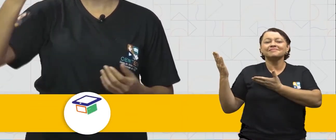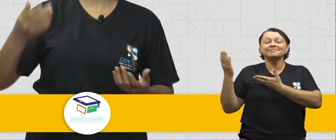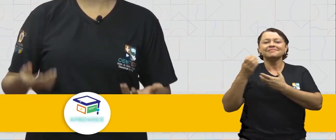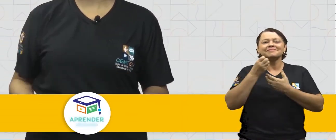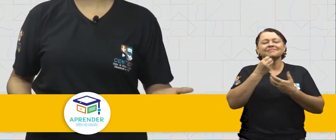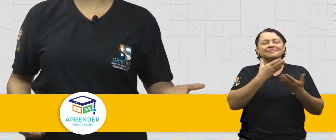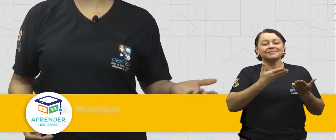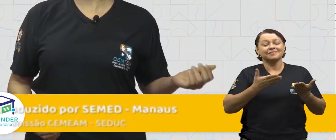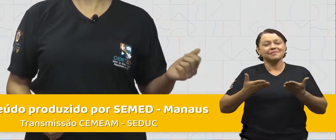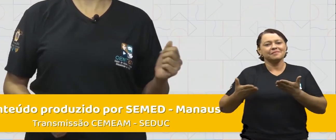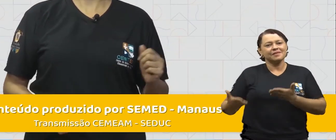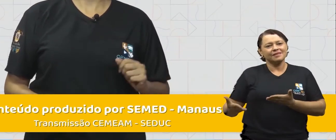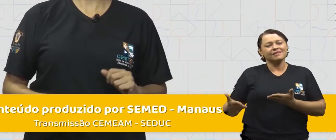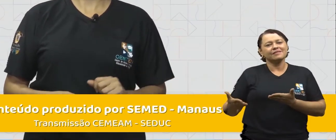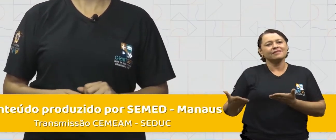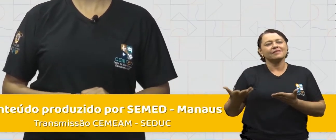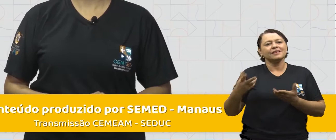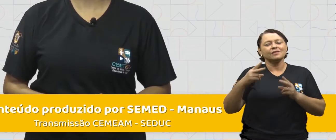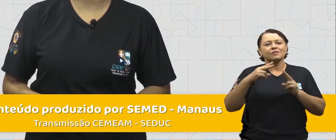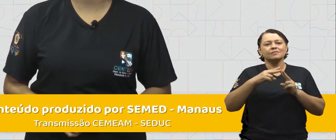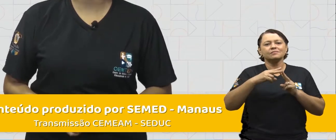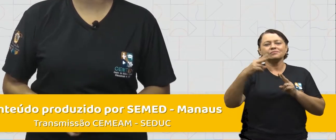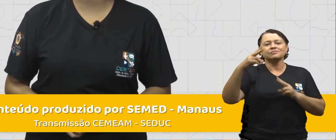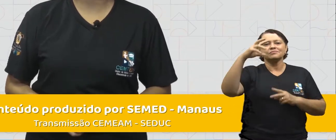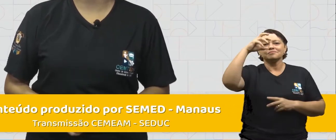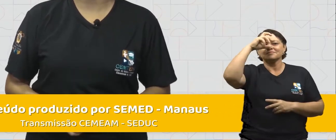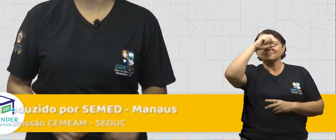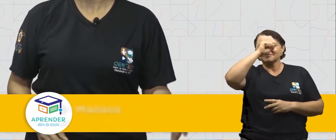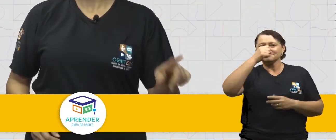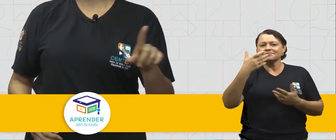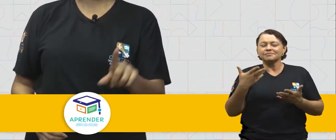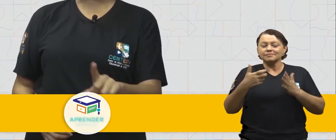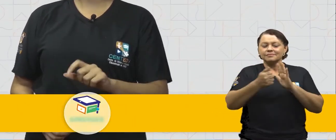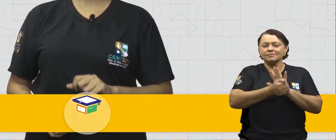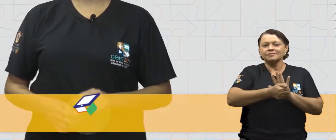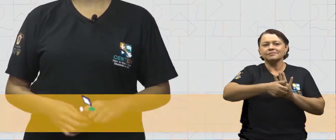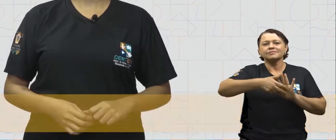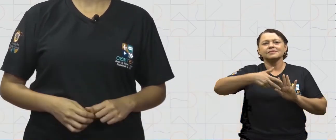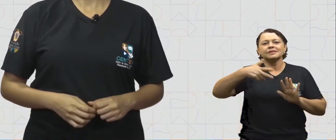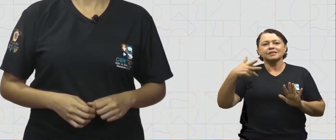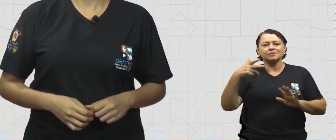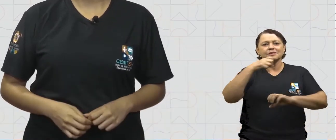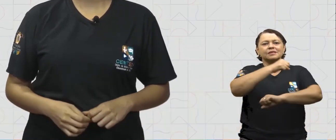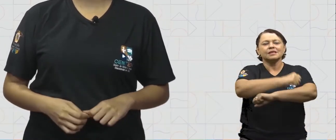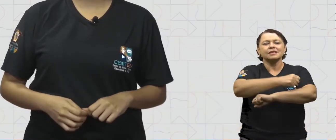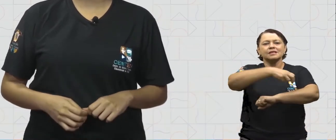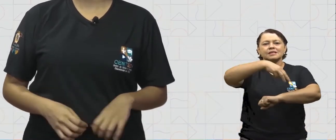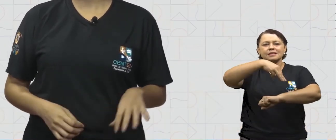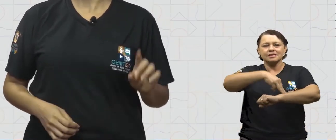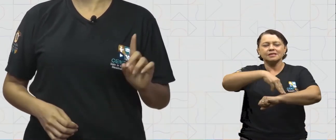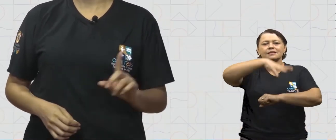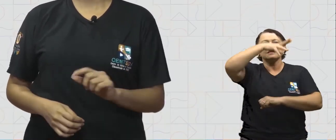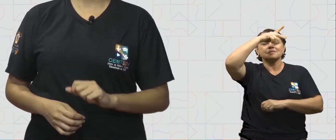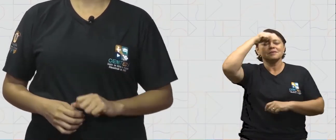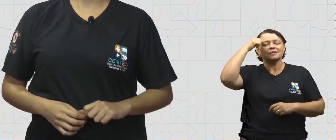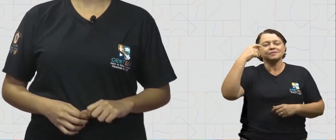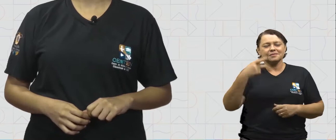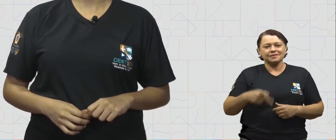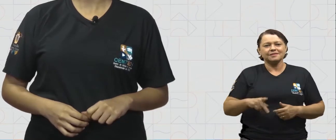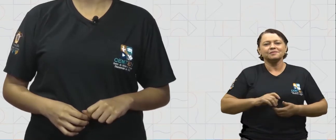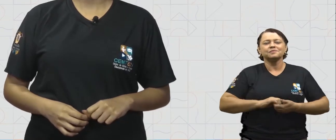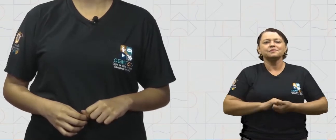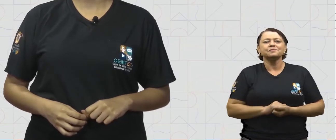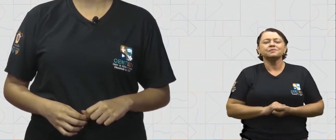esse. Bem-vindo ao projeto Aprender Além da Escola, do Centro de Mídias e Tecnologias